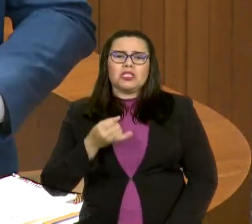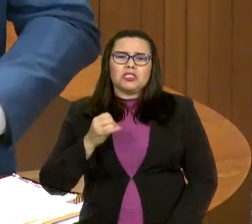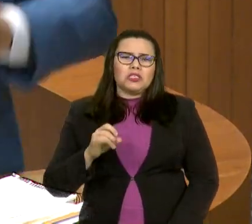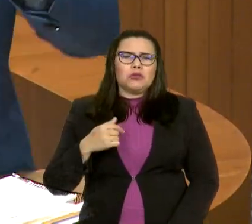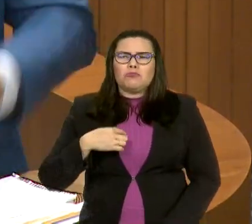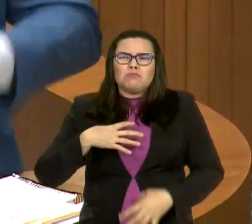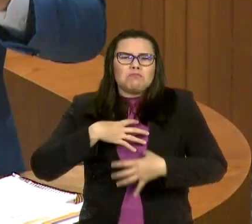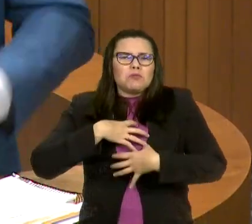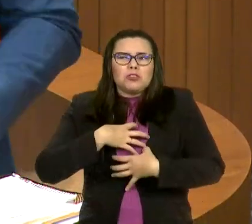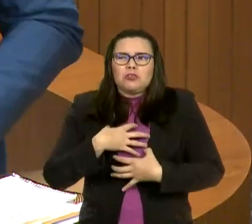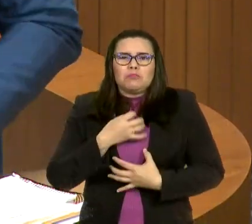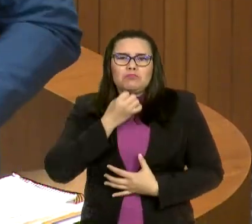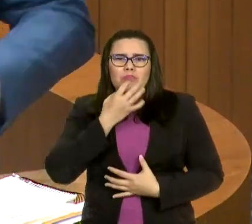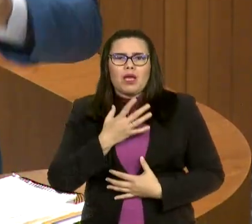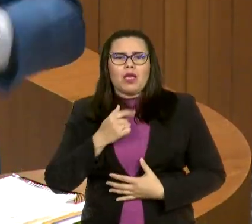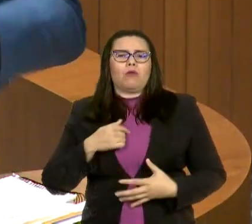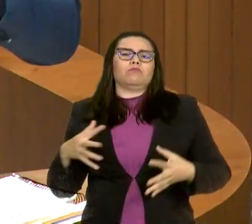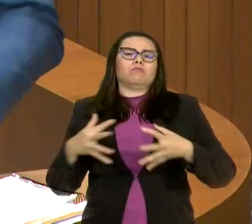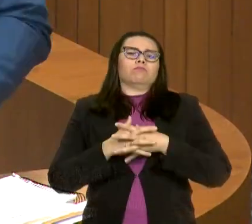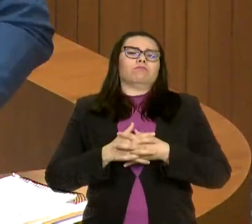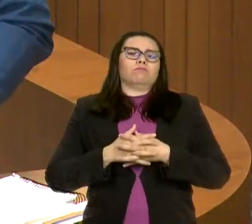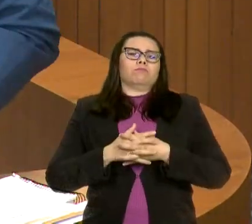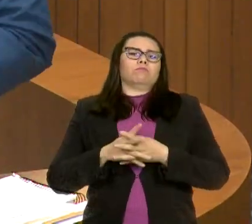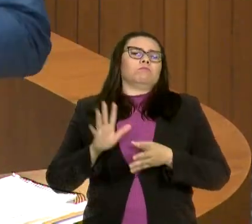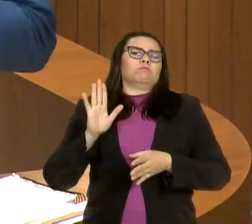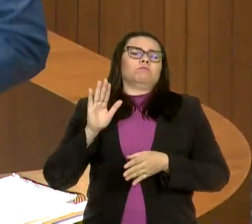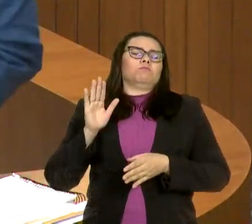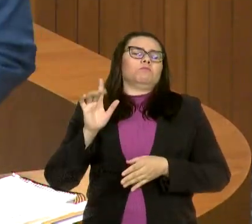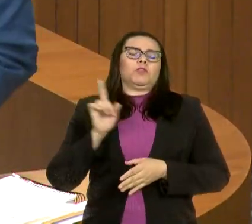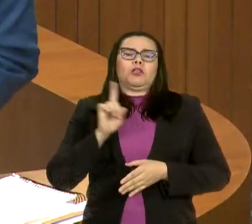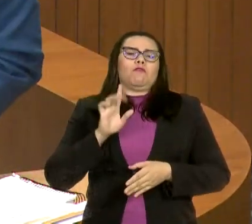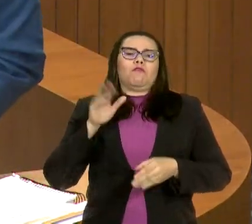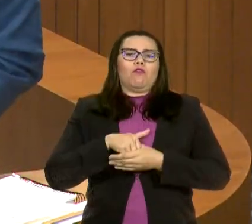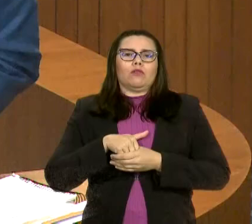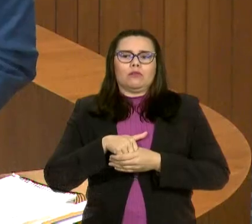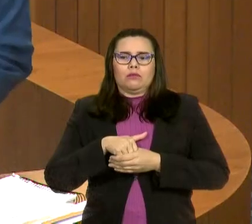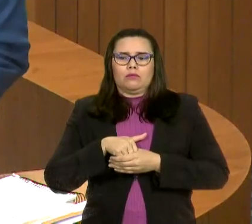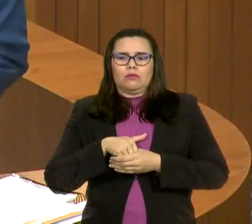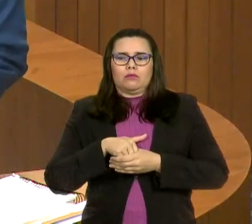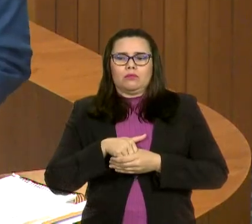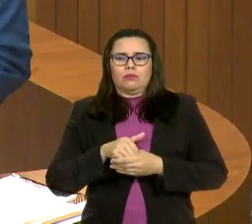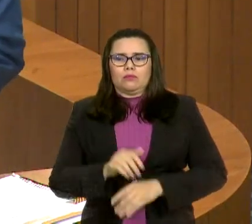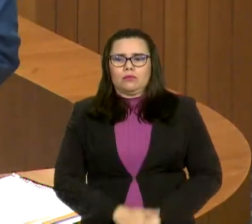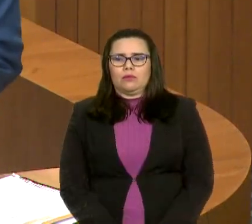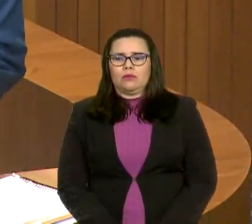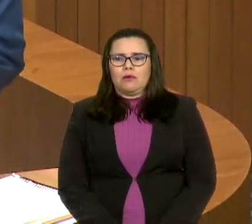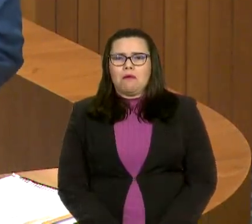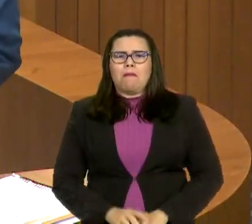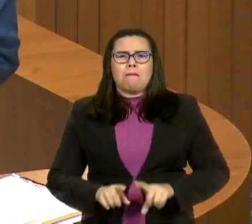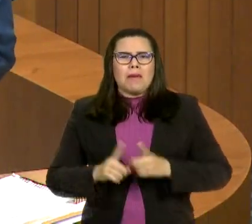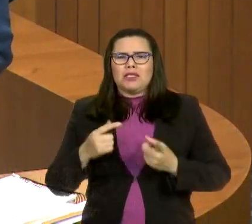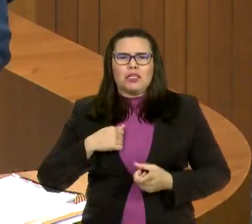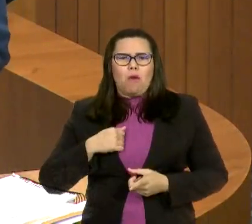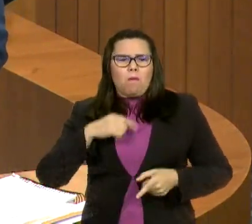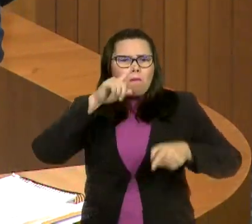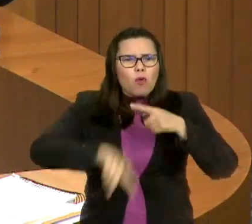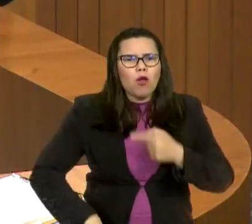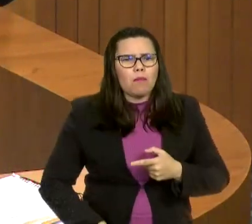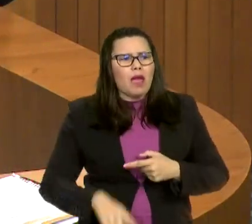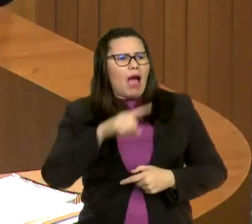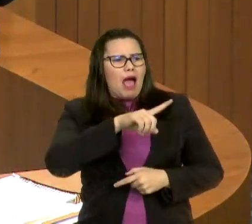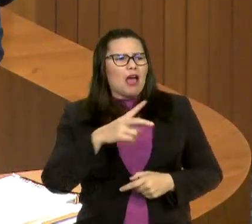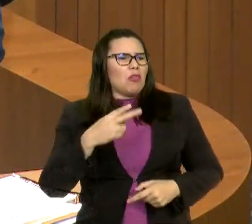absterei. E colega nenhum tem a prerrogativa de cercear as pessoas quererem expor